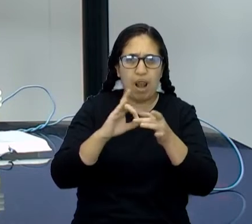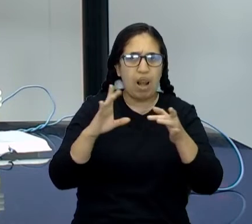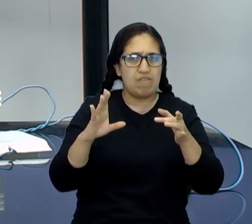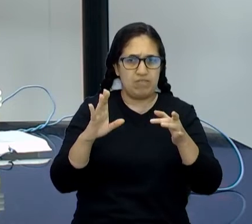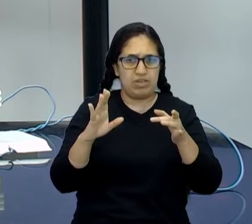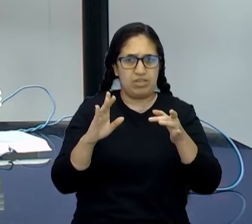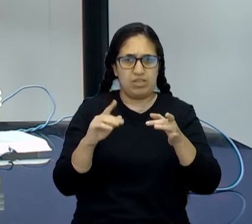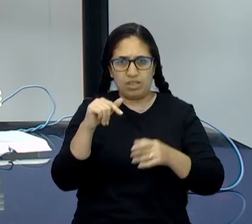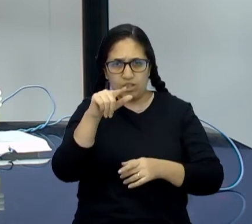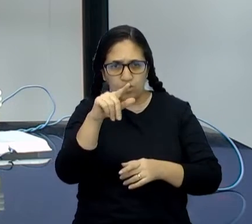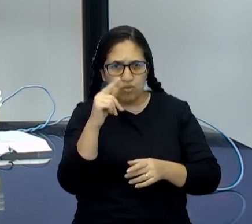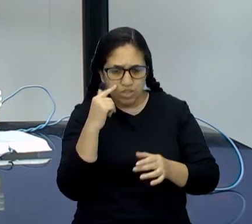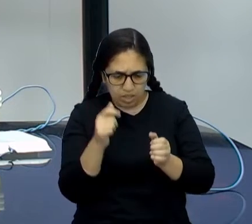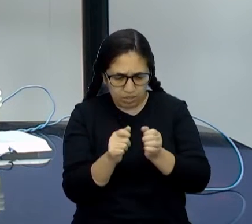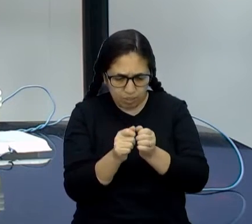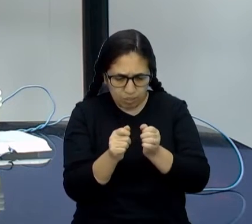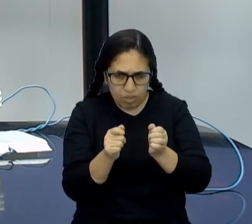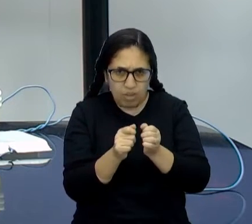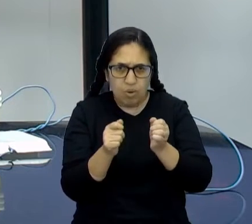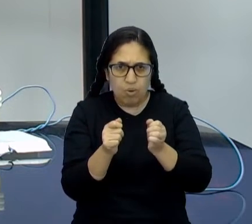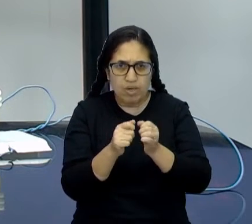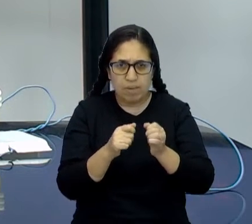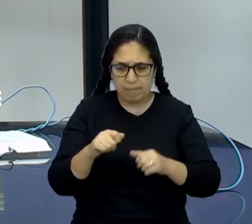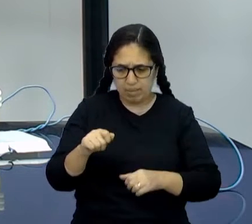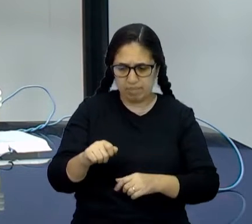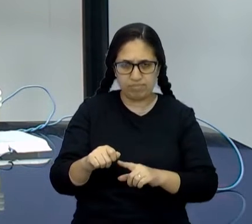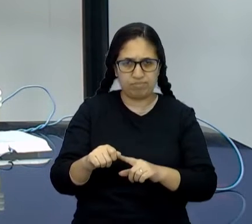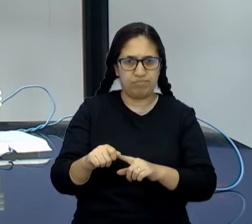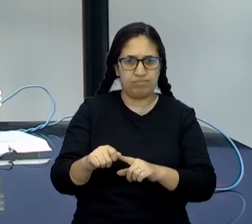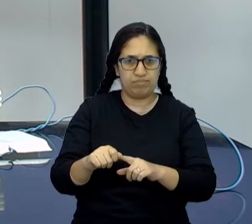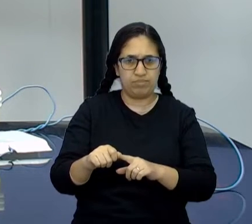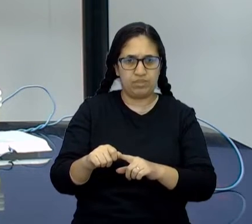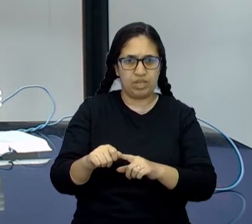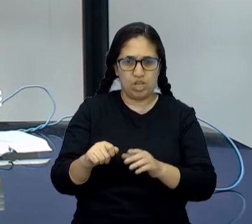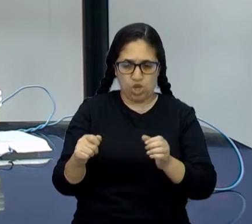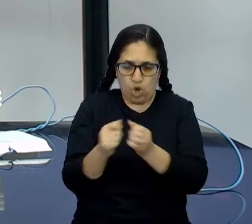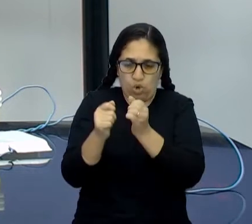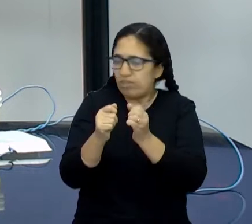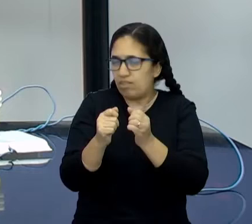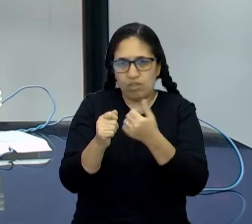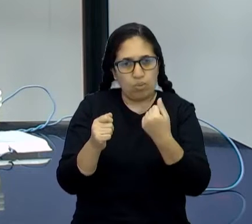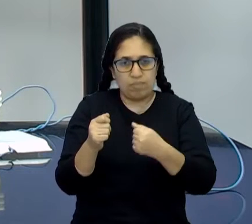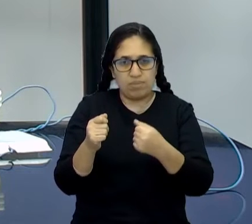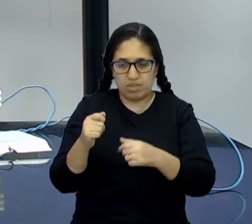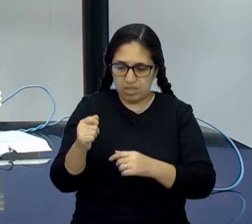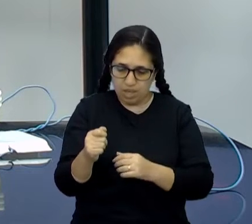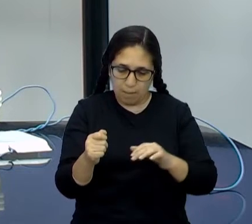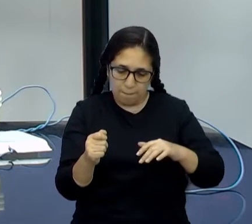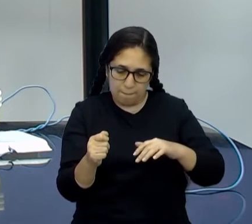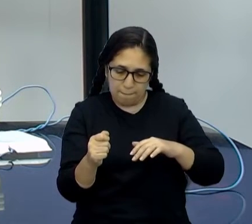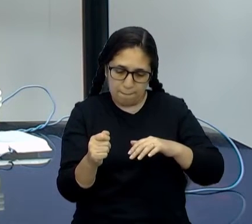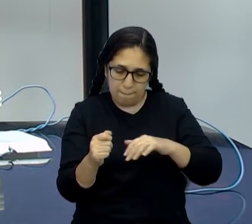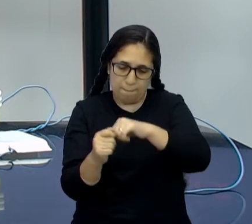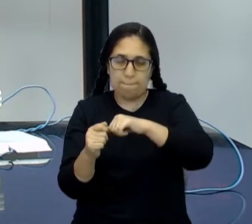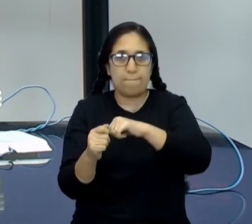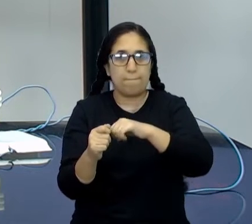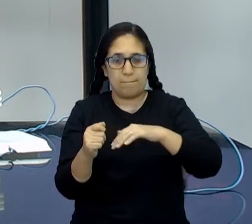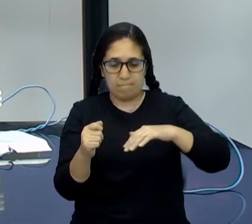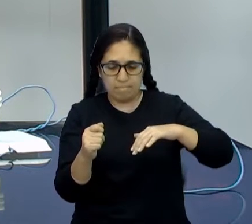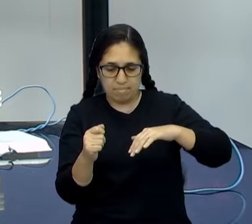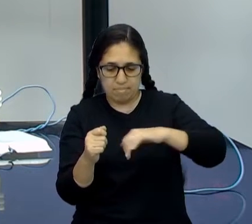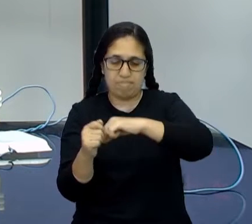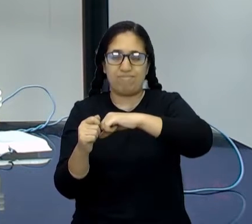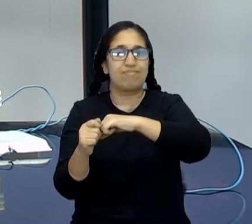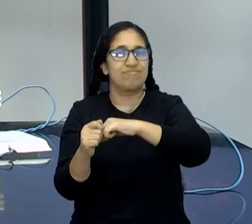Então, quando você tem um ímã e você aproximar, não precisa encostar no ímã, né? Se você entrar na região do campo, ele já